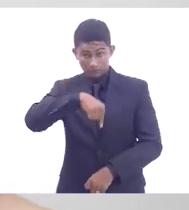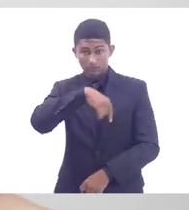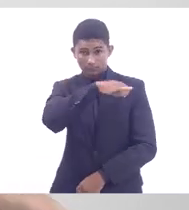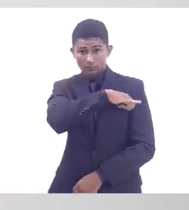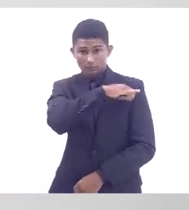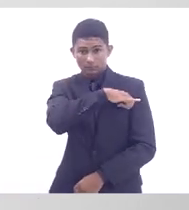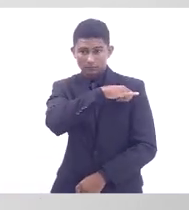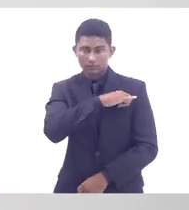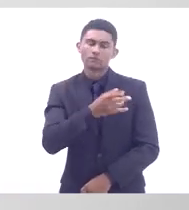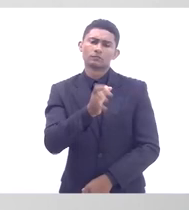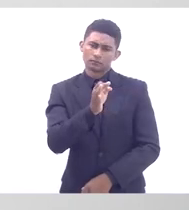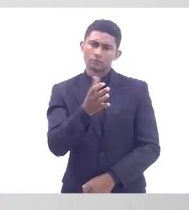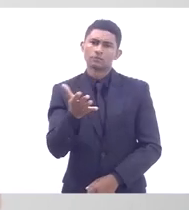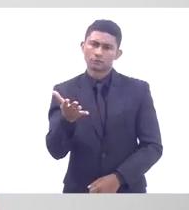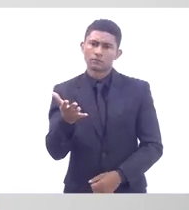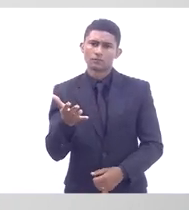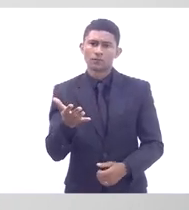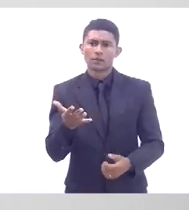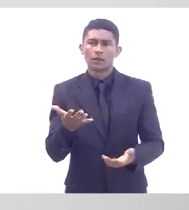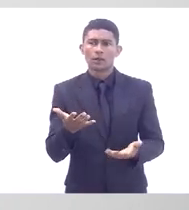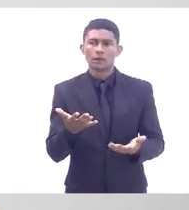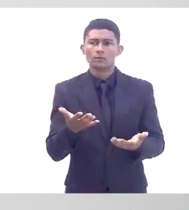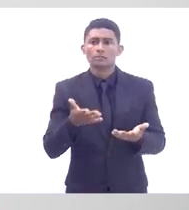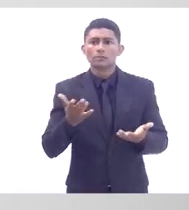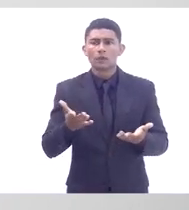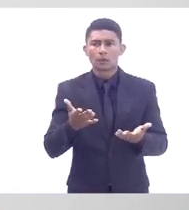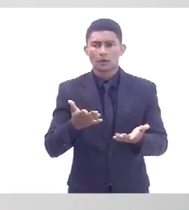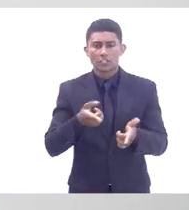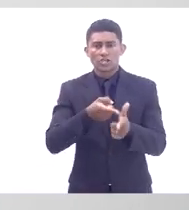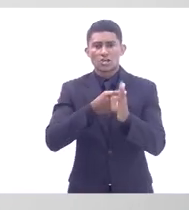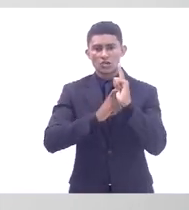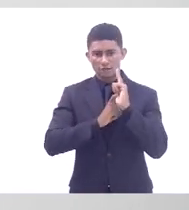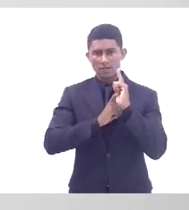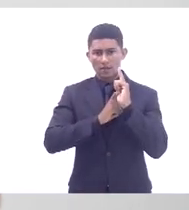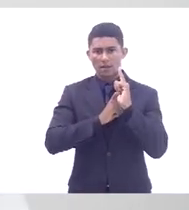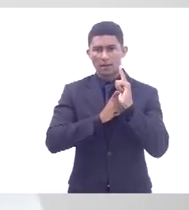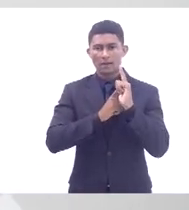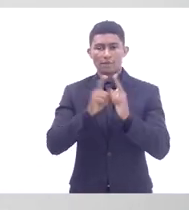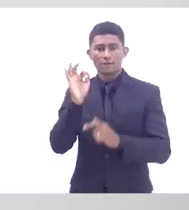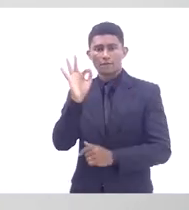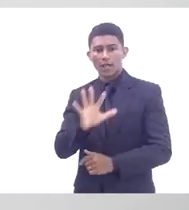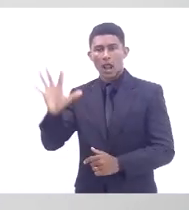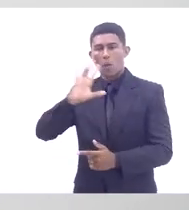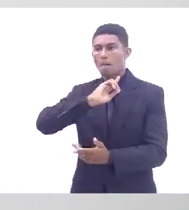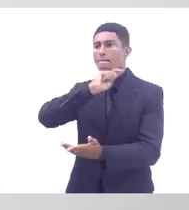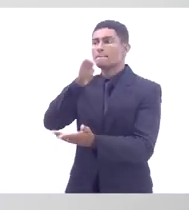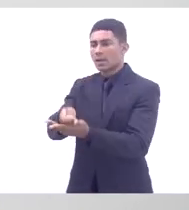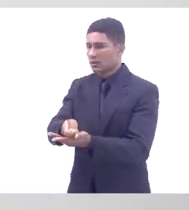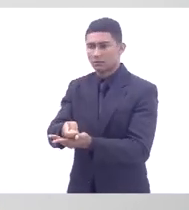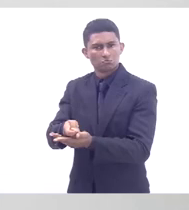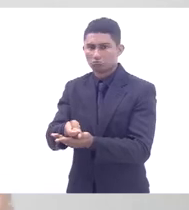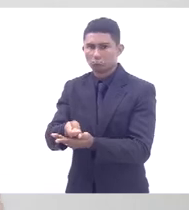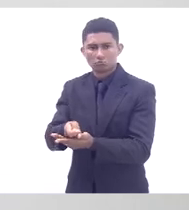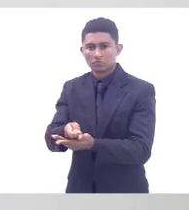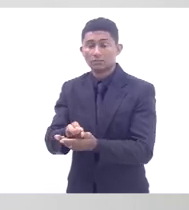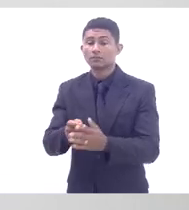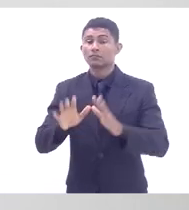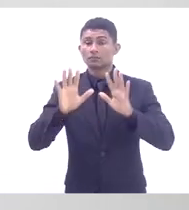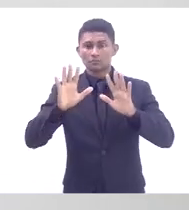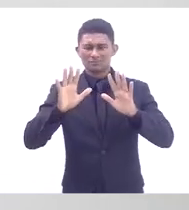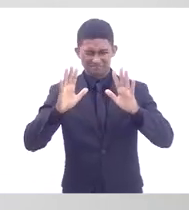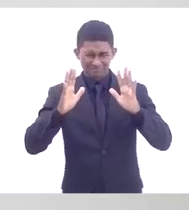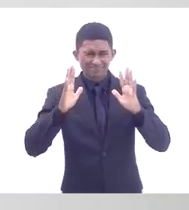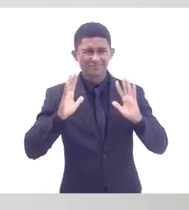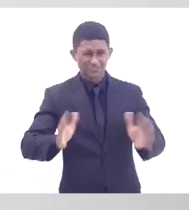ainda né podendo não pagar a dívida pública federal ele formalmente não se encontra ainda com a